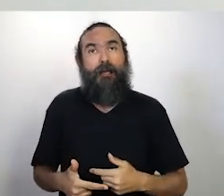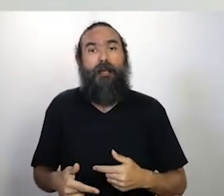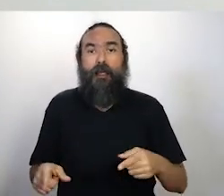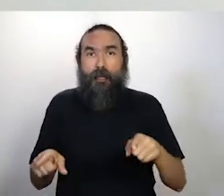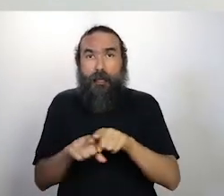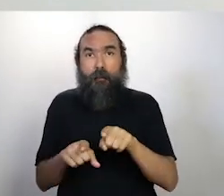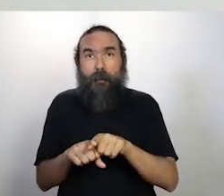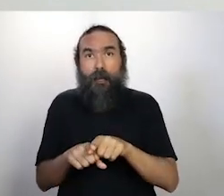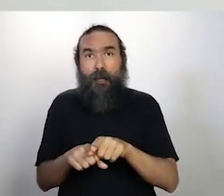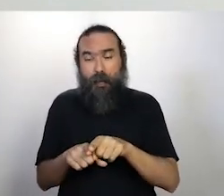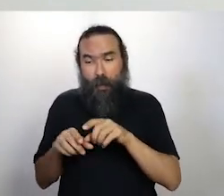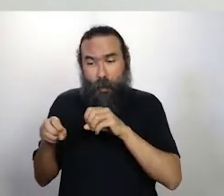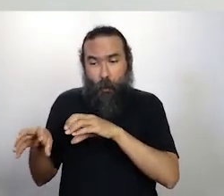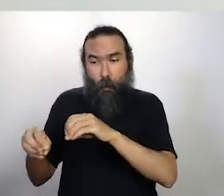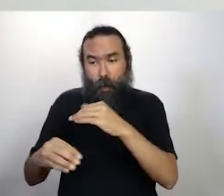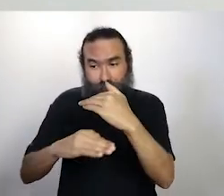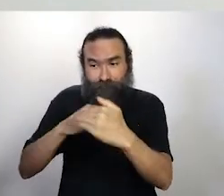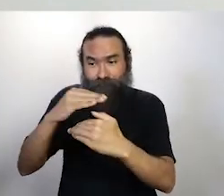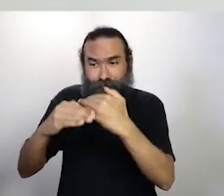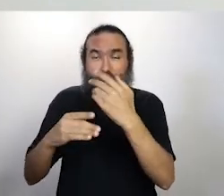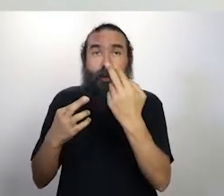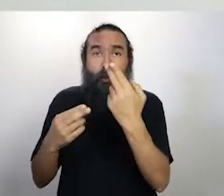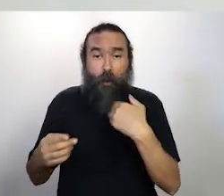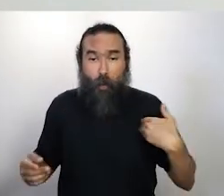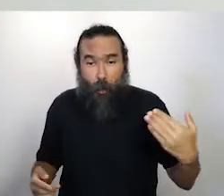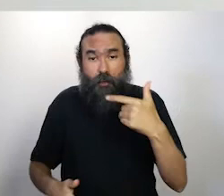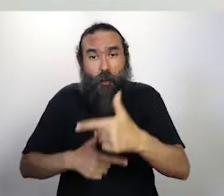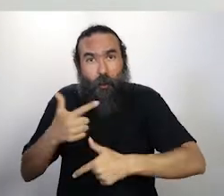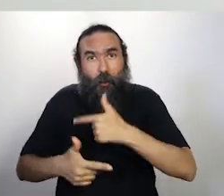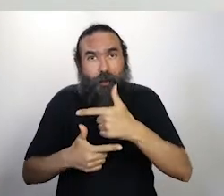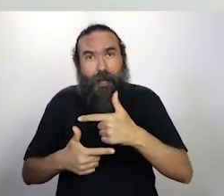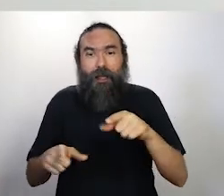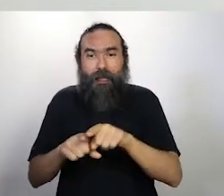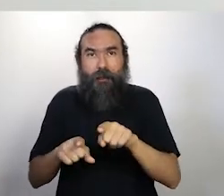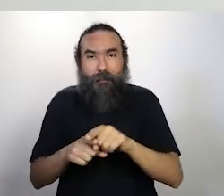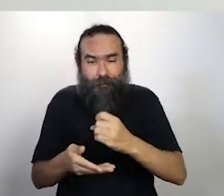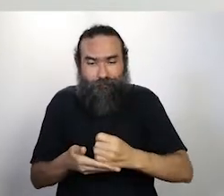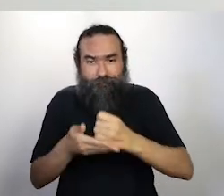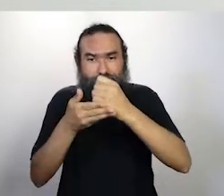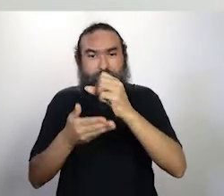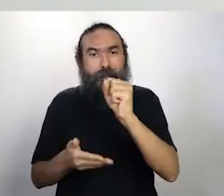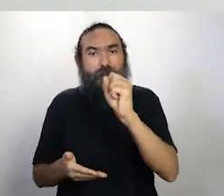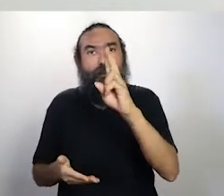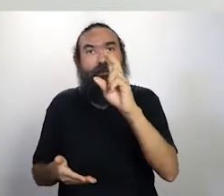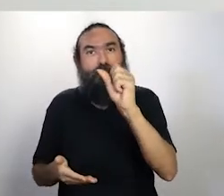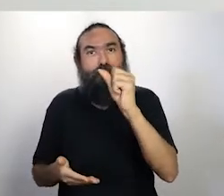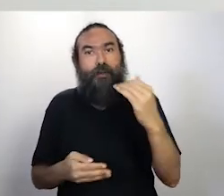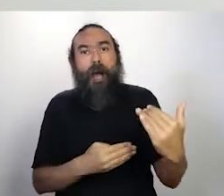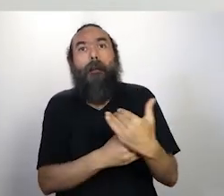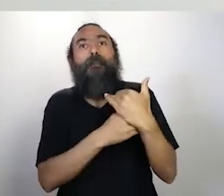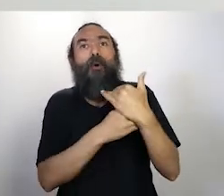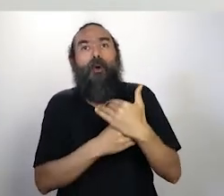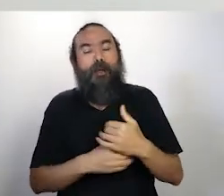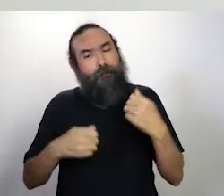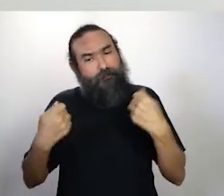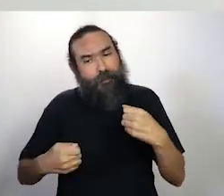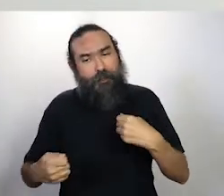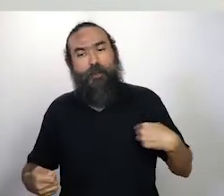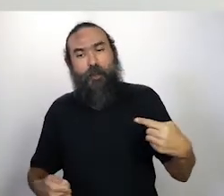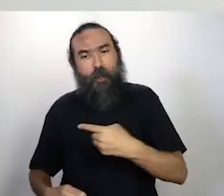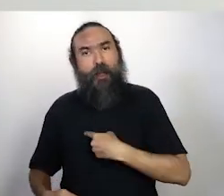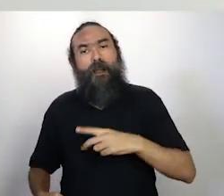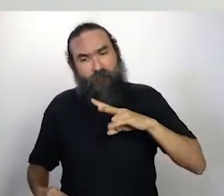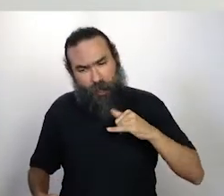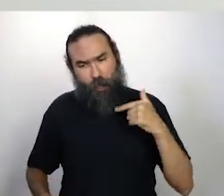pelo SUS, né? A educação hoje, ela precisa, né, desse apoio, e a gente vai brigar